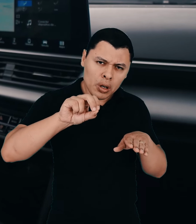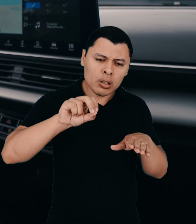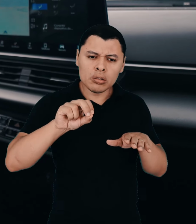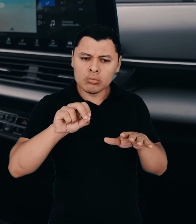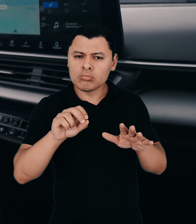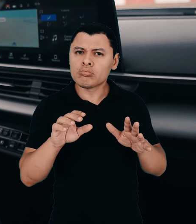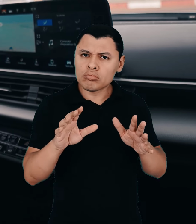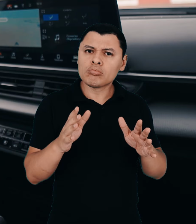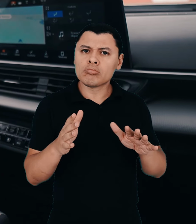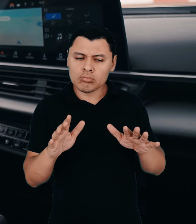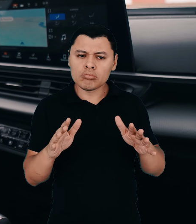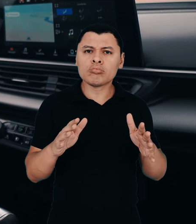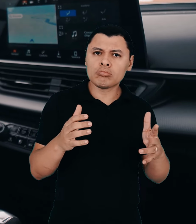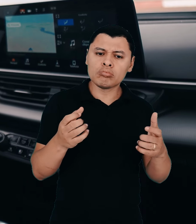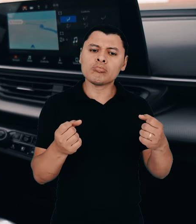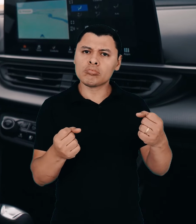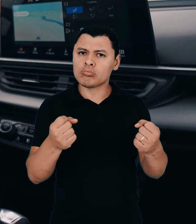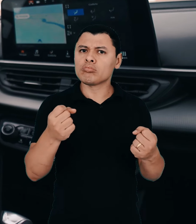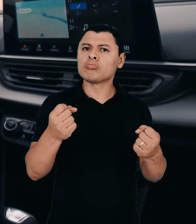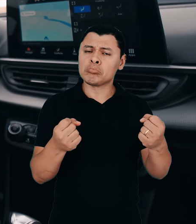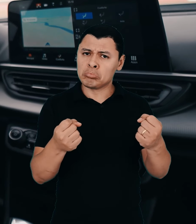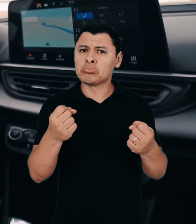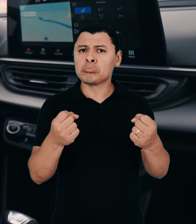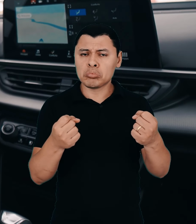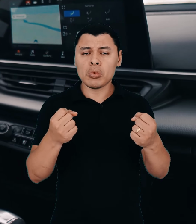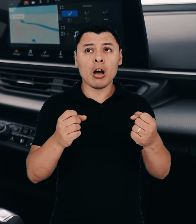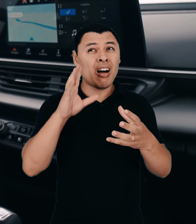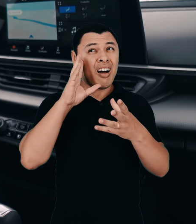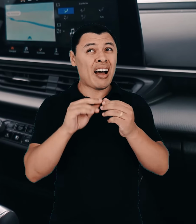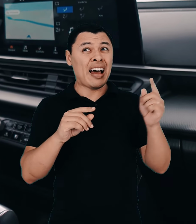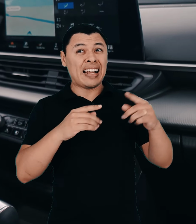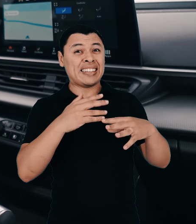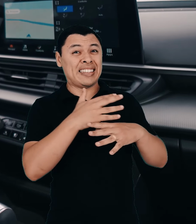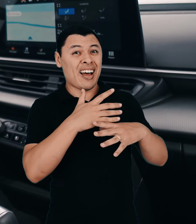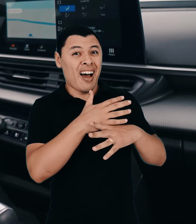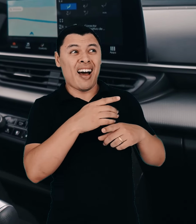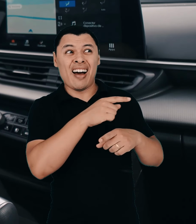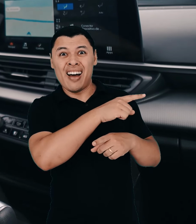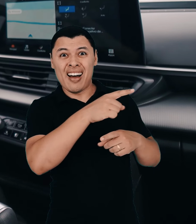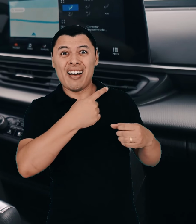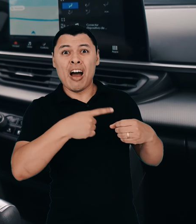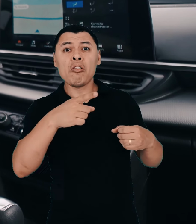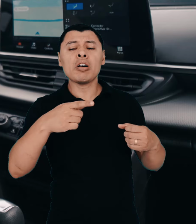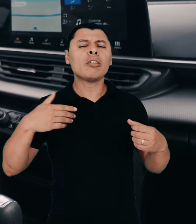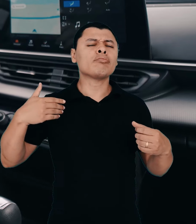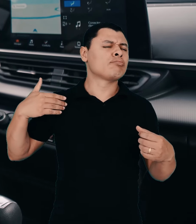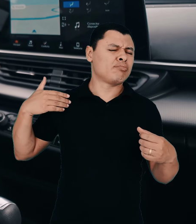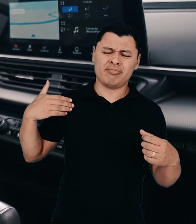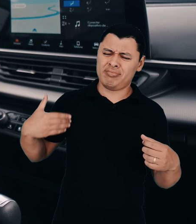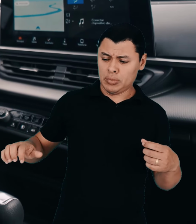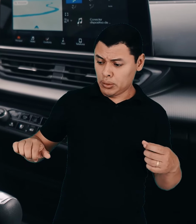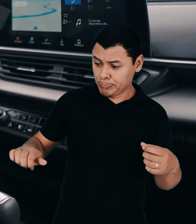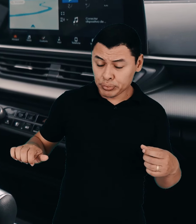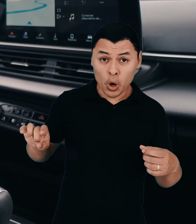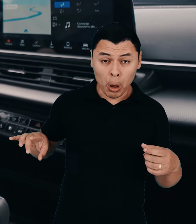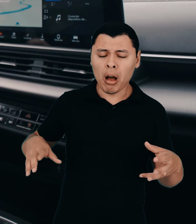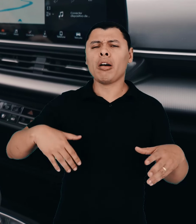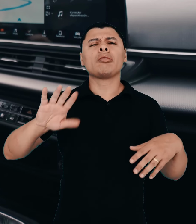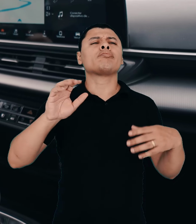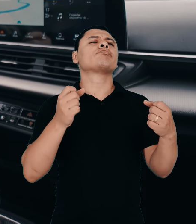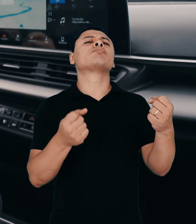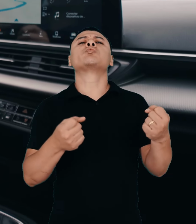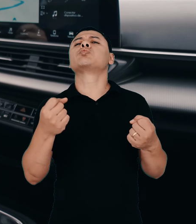torque. Então dá para adiantar que na cidade é um câmbio que você vai até esquecer que ele existe, né? Ele